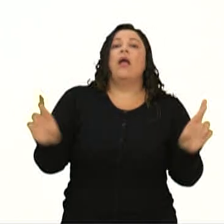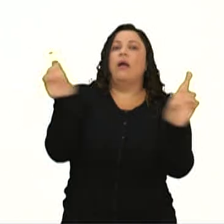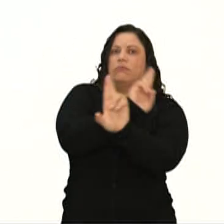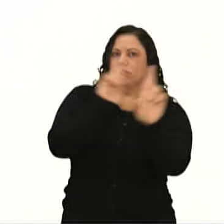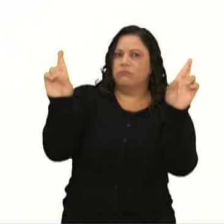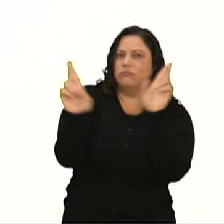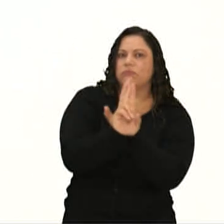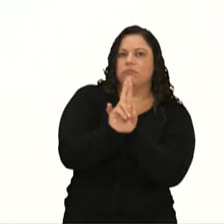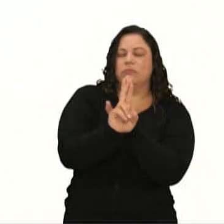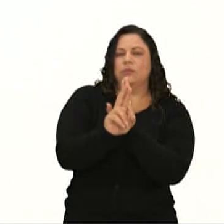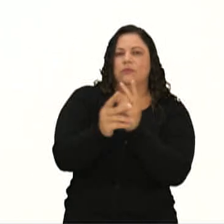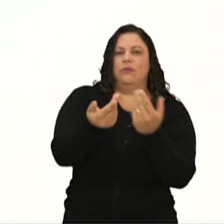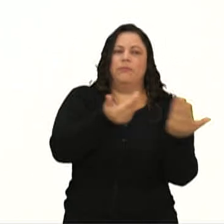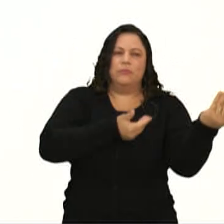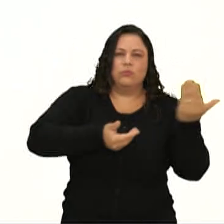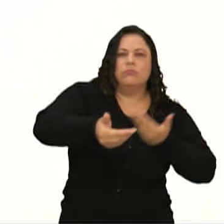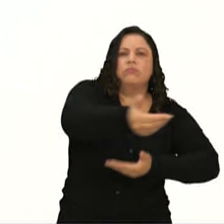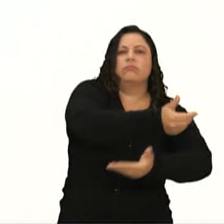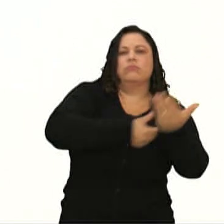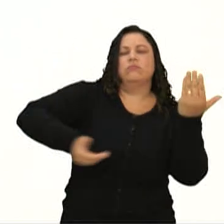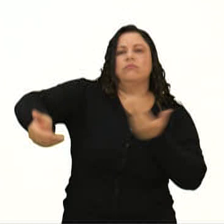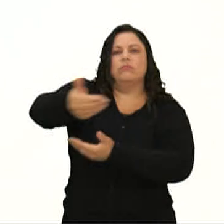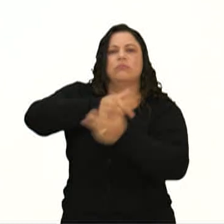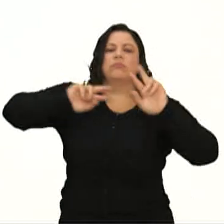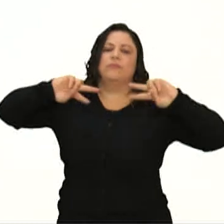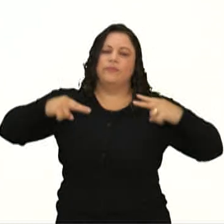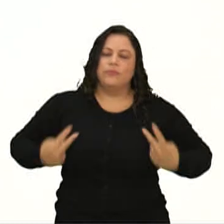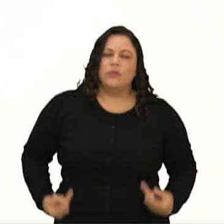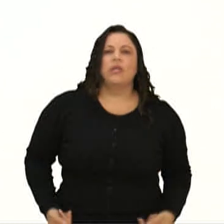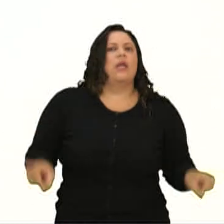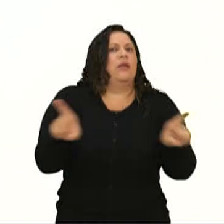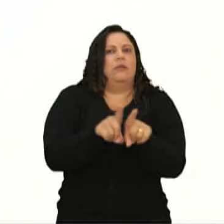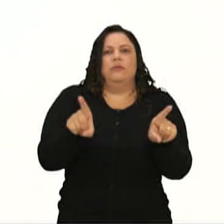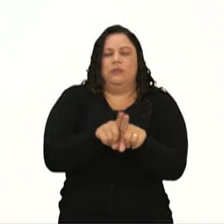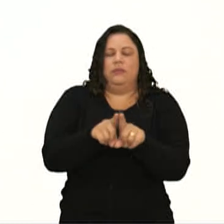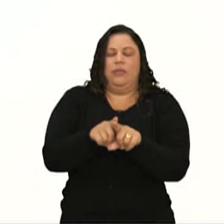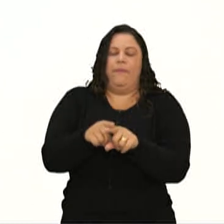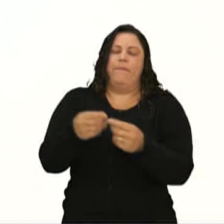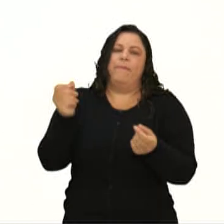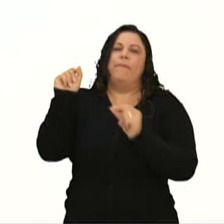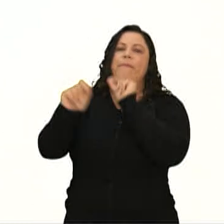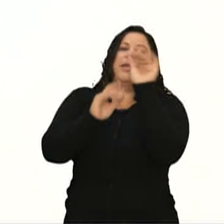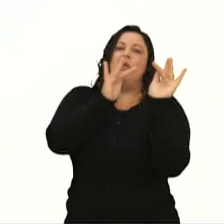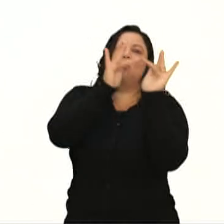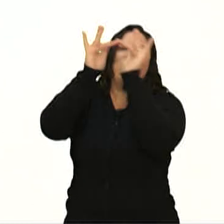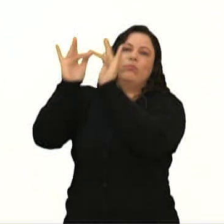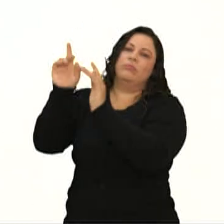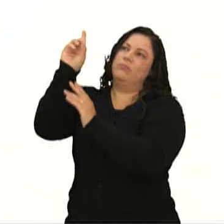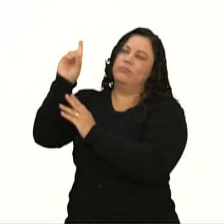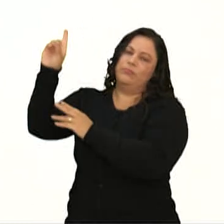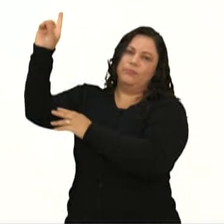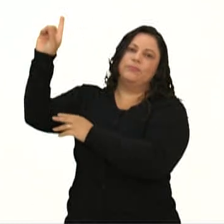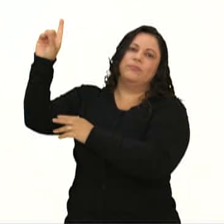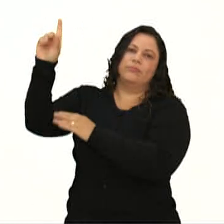interpessoais, dele com outros seres humanos, quanto dele em relação a Deus. Então aqui nós temos a figura de